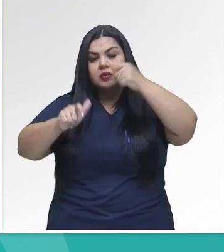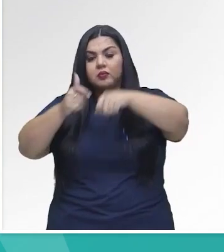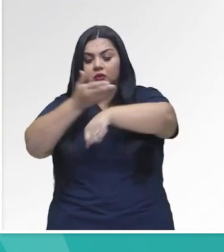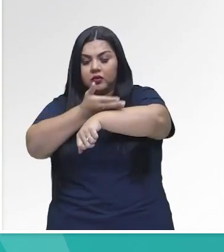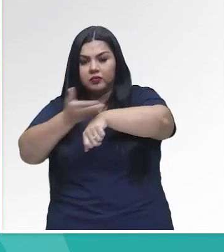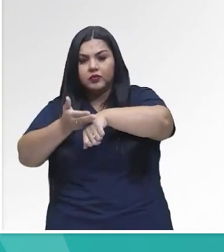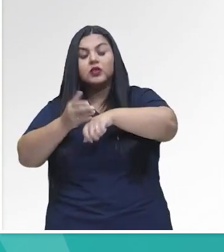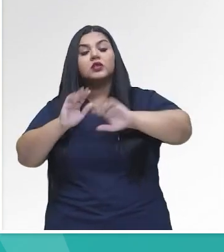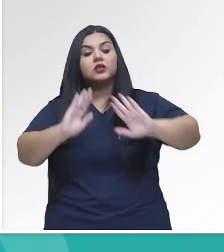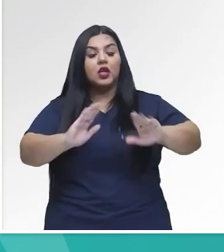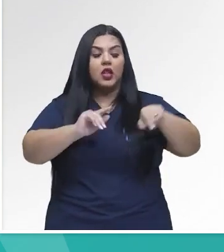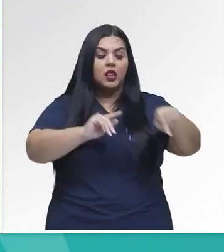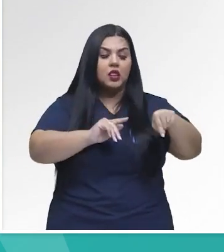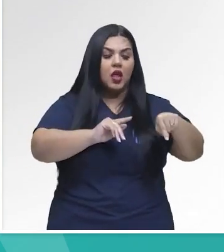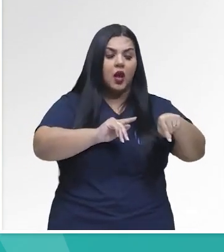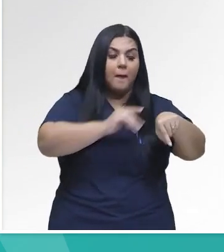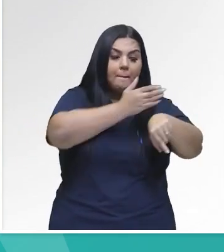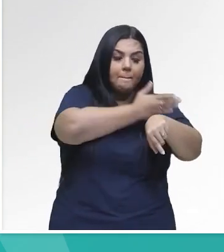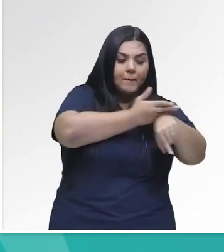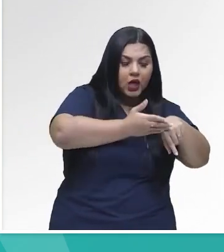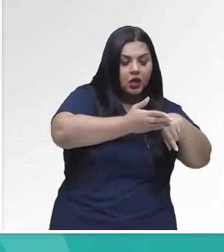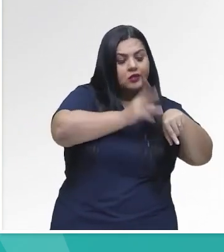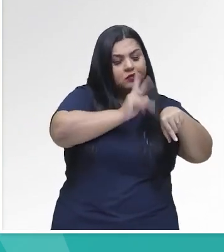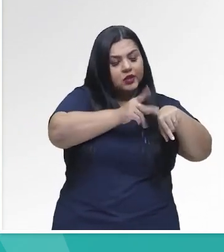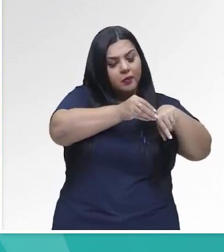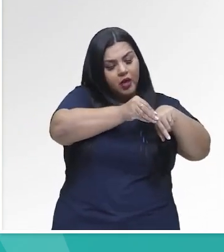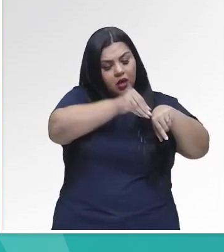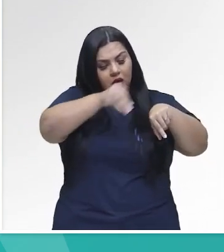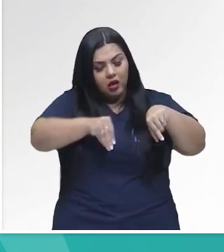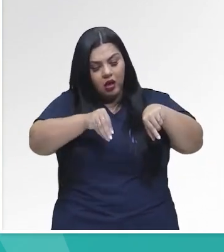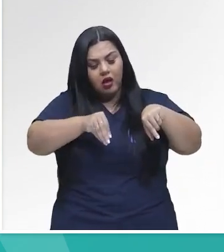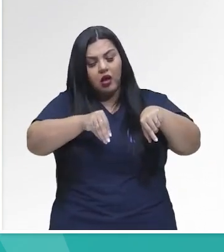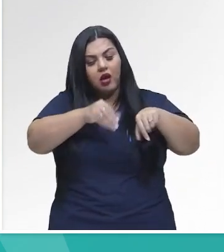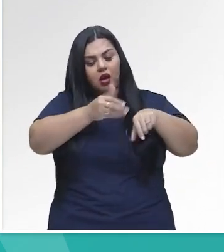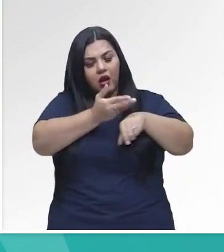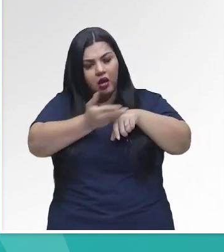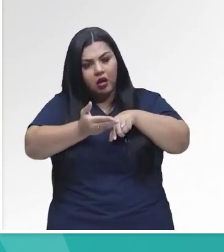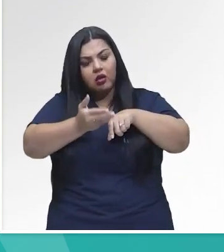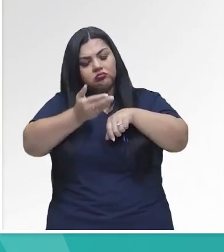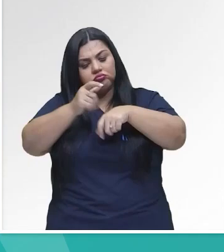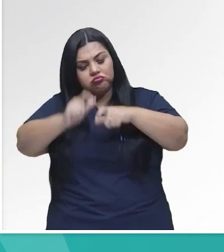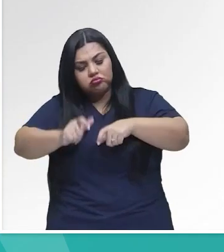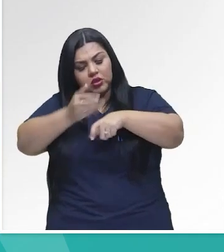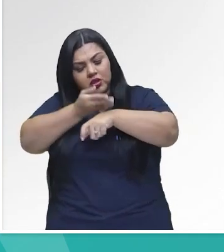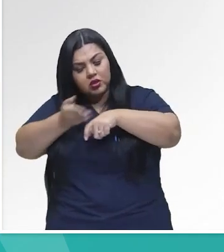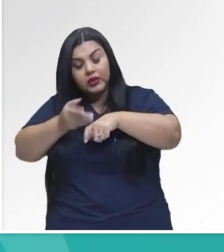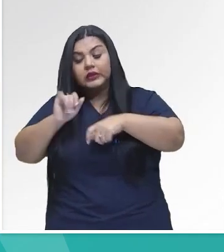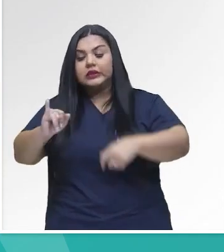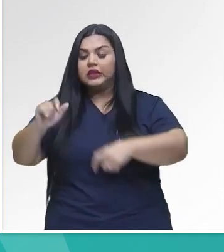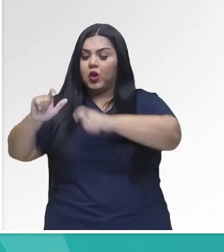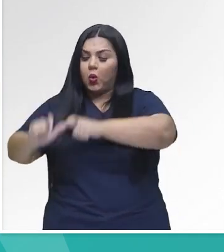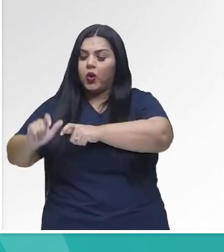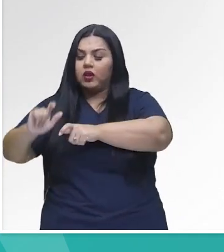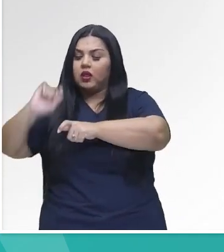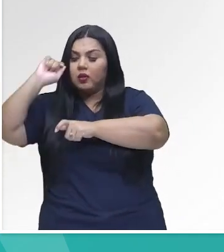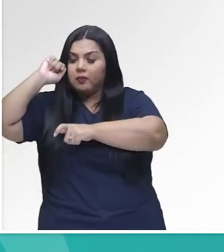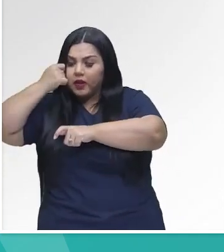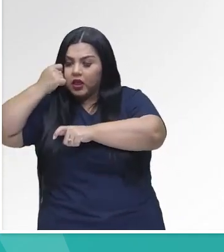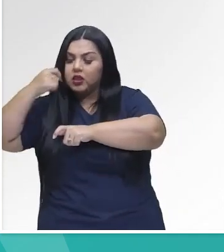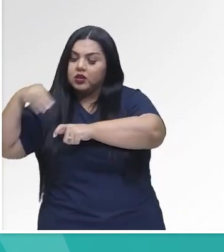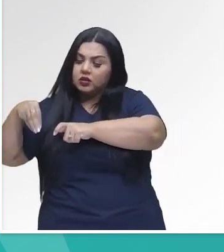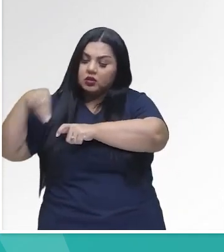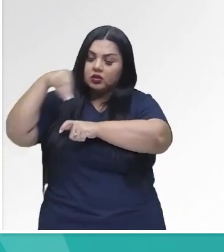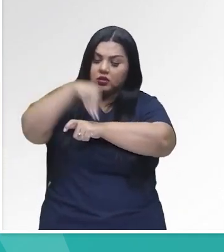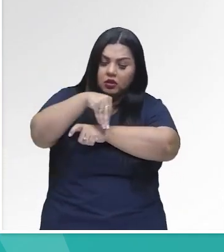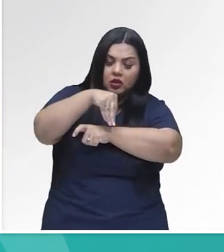casa branca, ele sempre se desloca nessa casa branca. Se ele estiver num quadrado preto ou numa casa preta, ele só